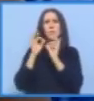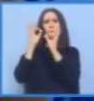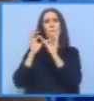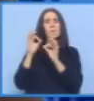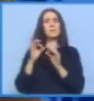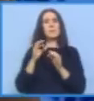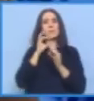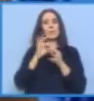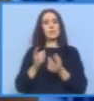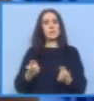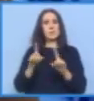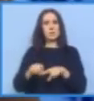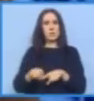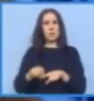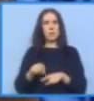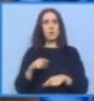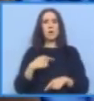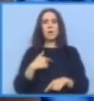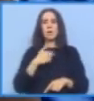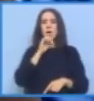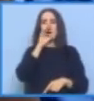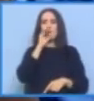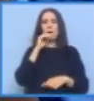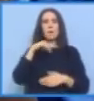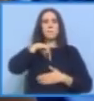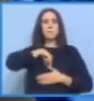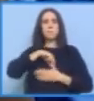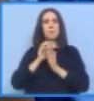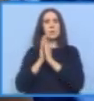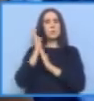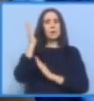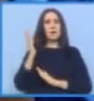Não? Experimentar como Deus dentro de nós